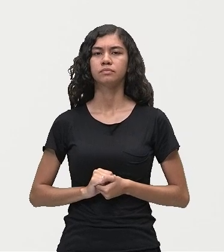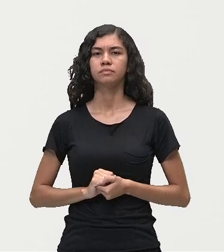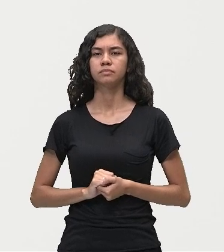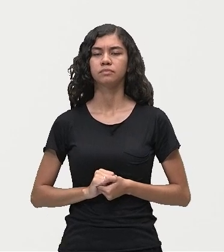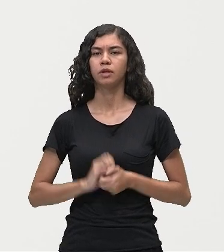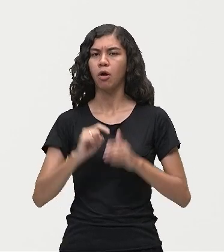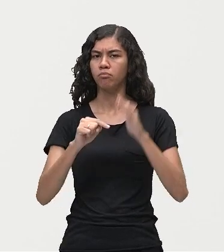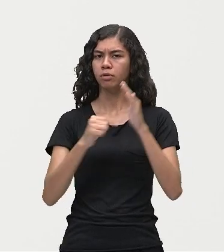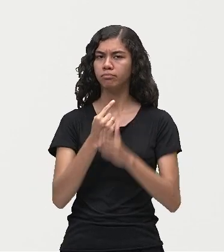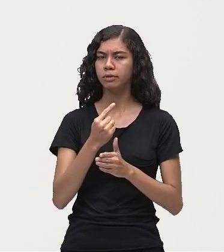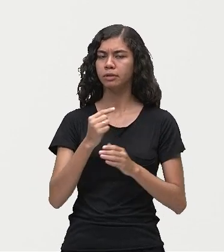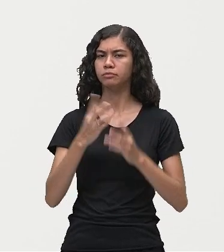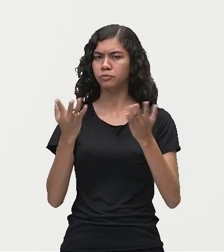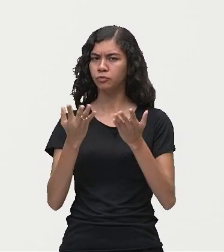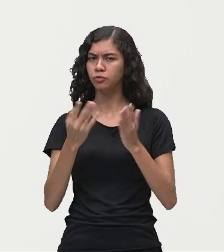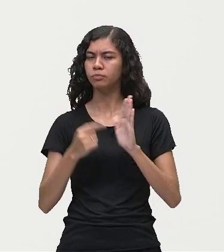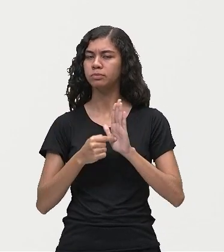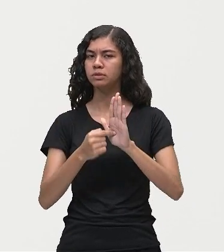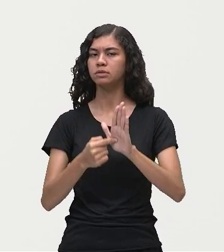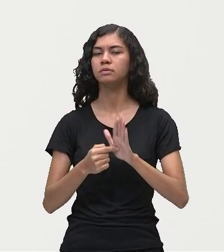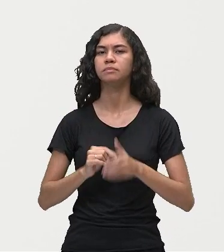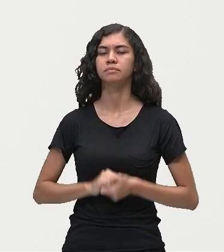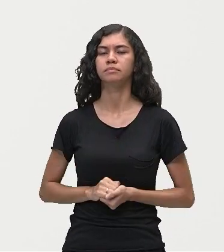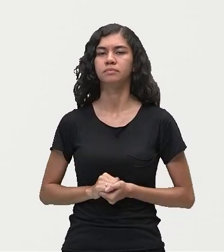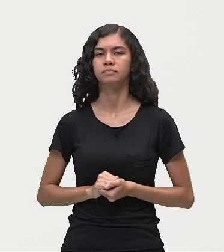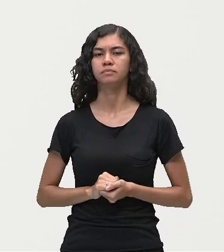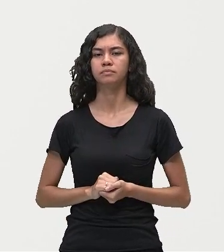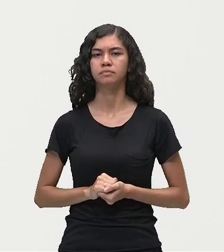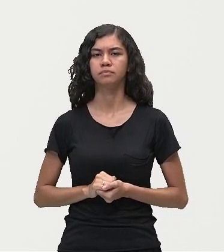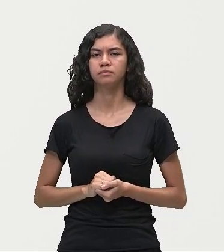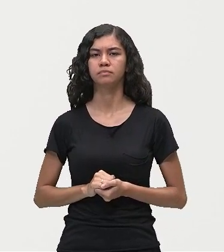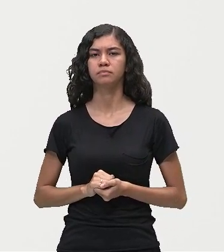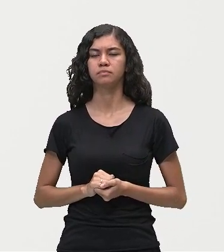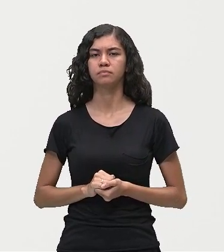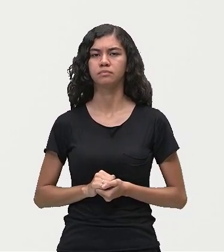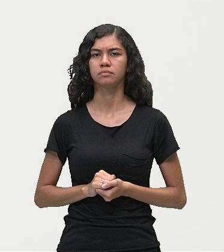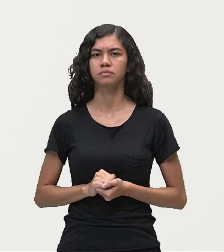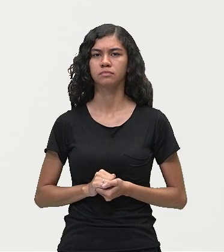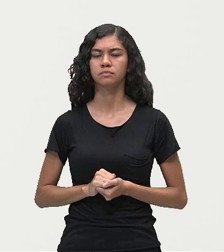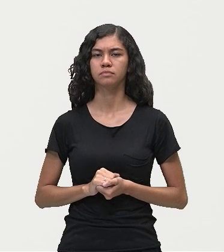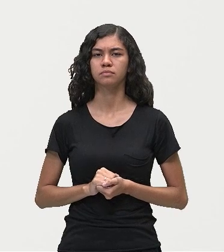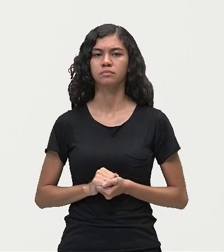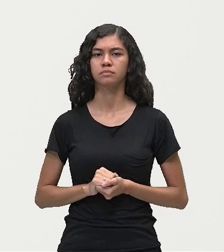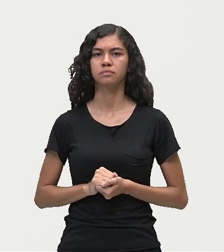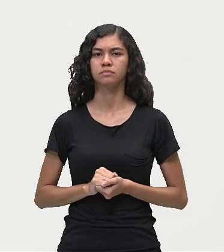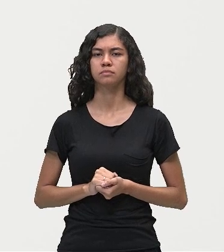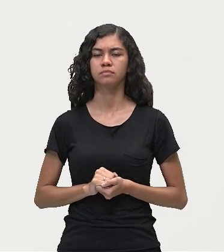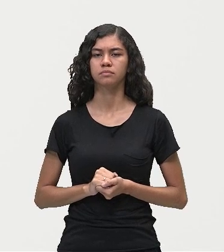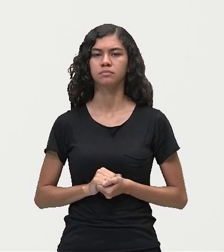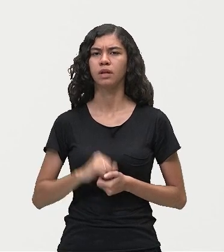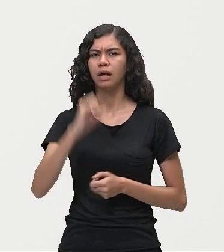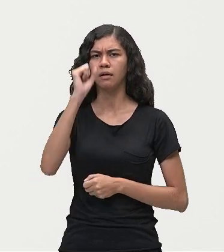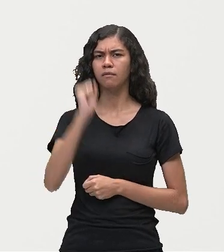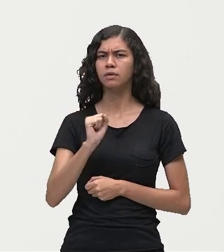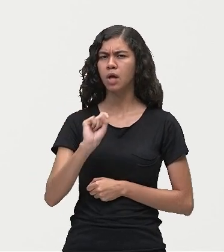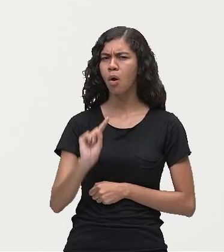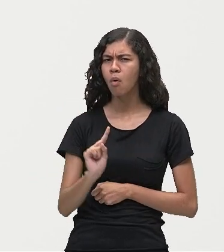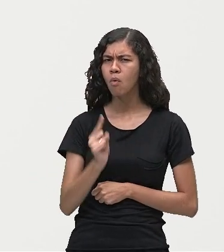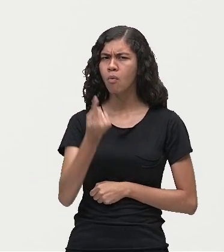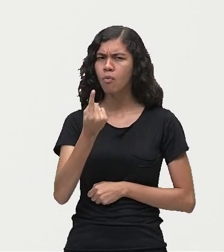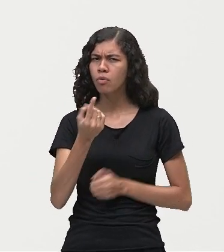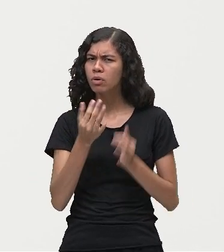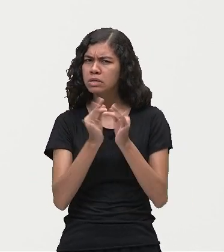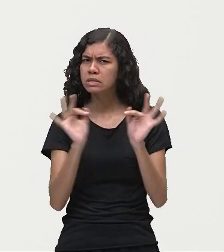primeiro que a gente vai ver. Existe só alavancas, as alavancas são as únicas máquinas simples?